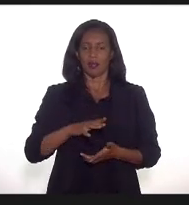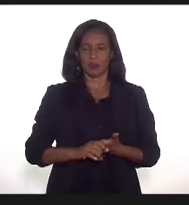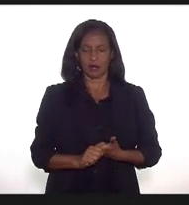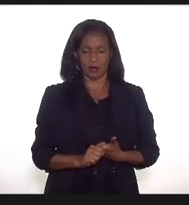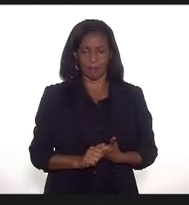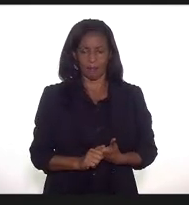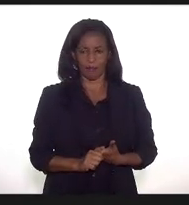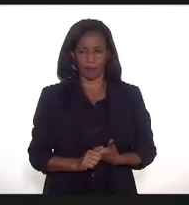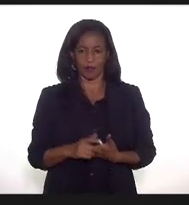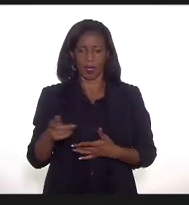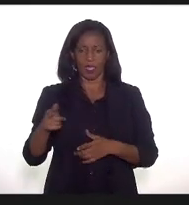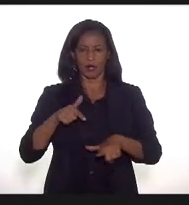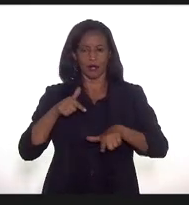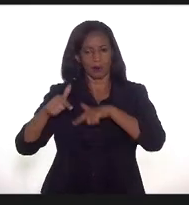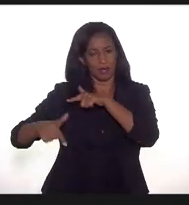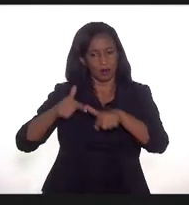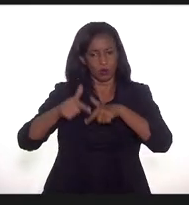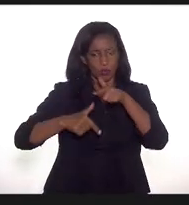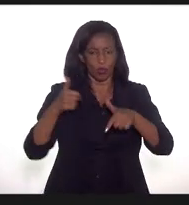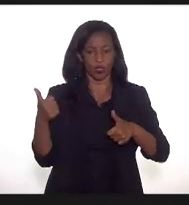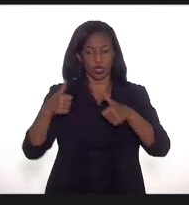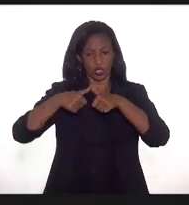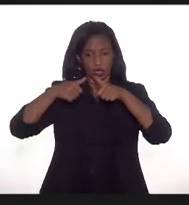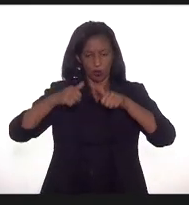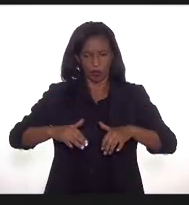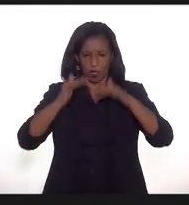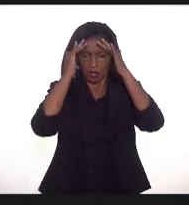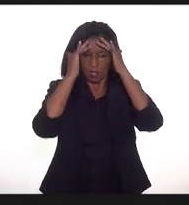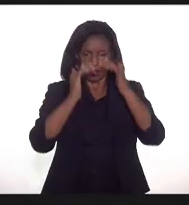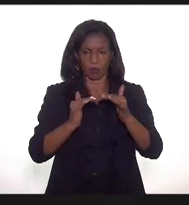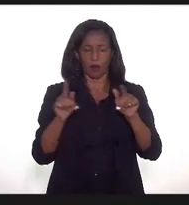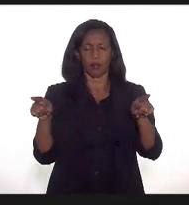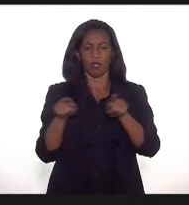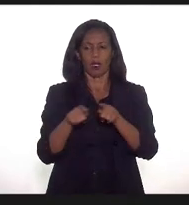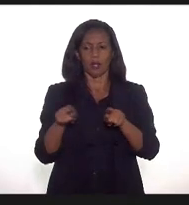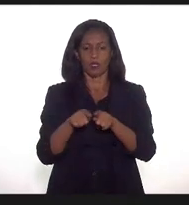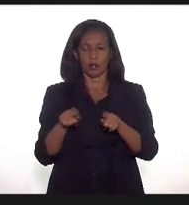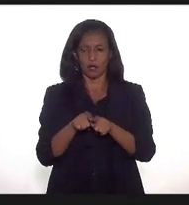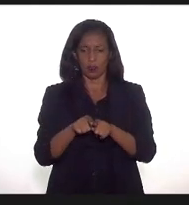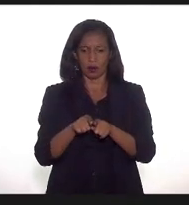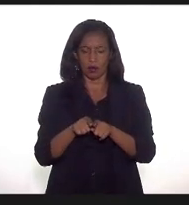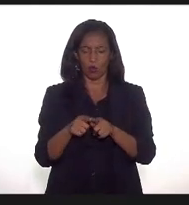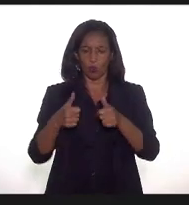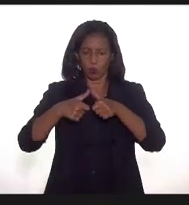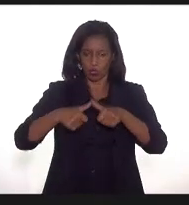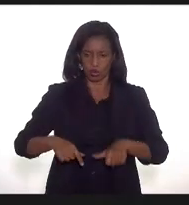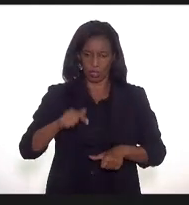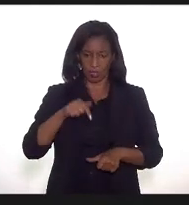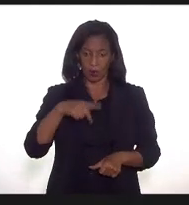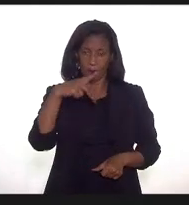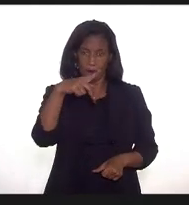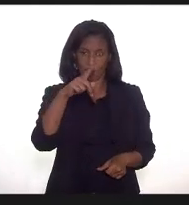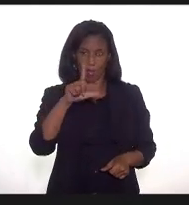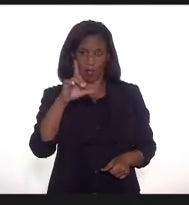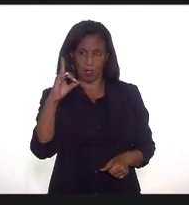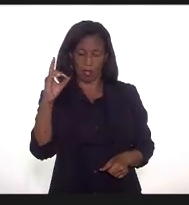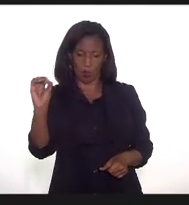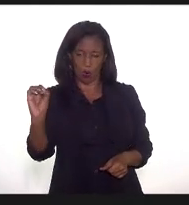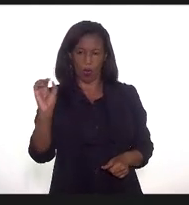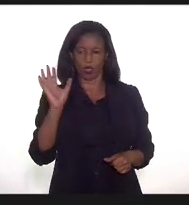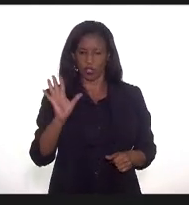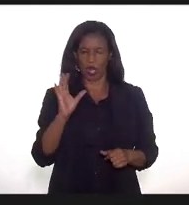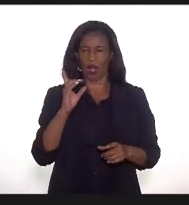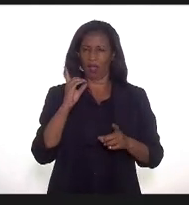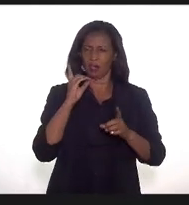assim, essas operações estão aqui em respeito ao plano, assim como estão aqui no PLDO, dado que ele foi feito já